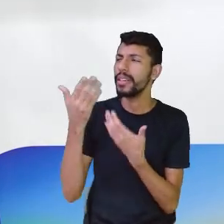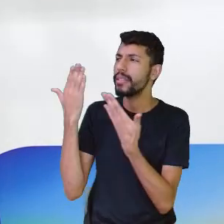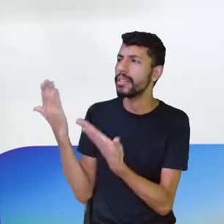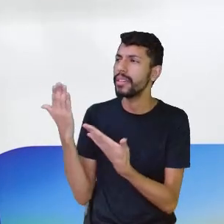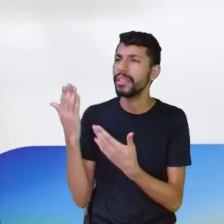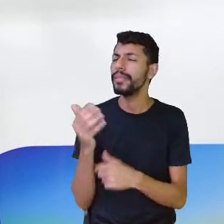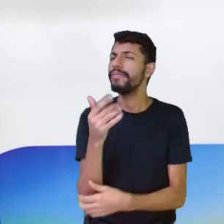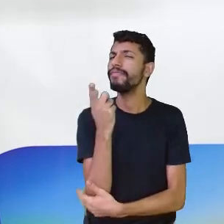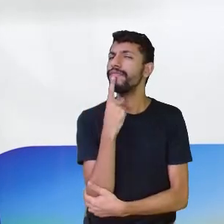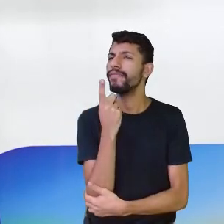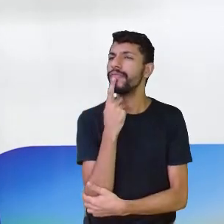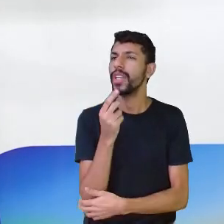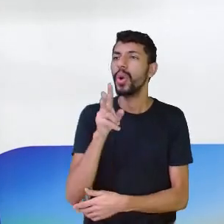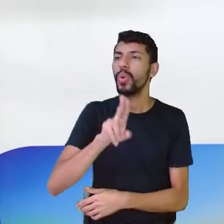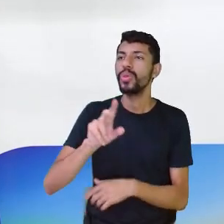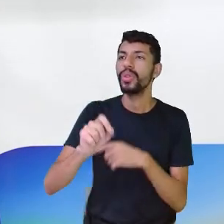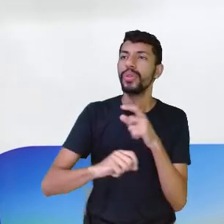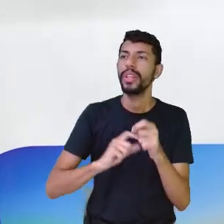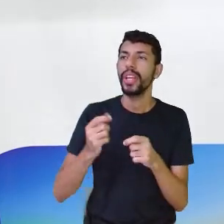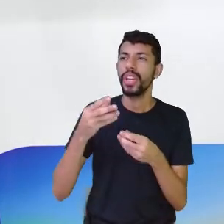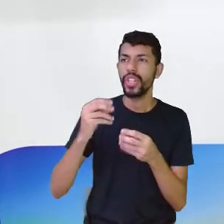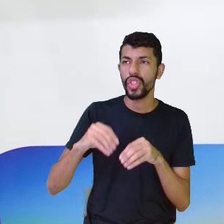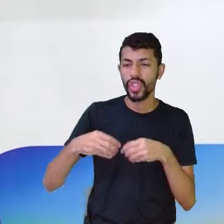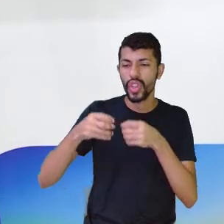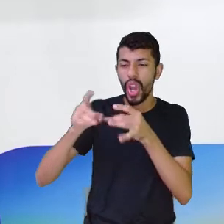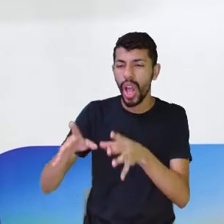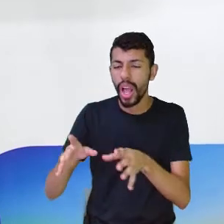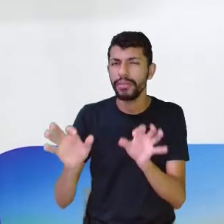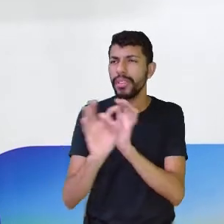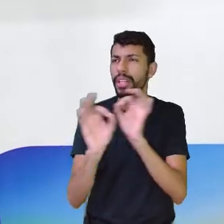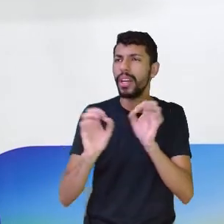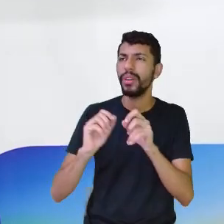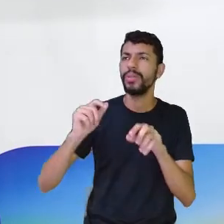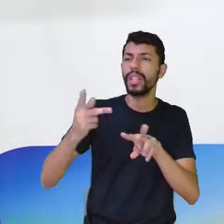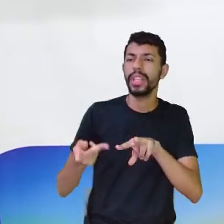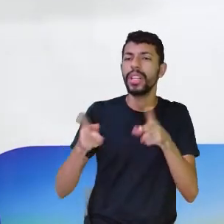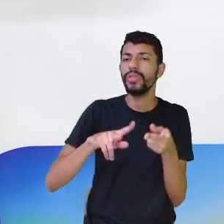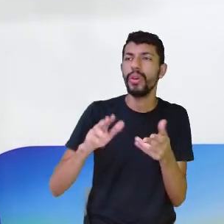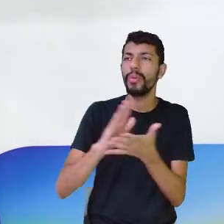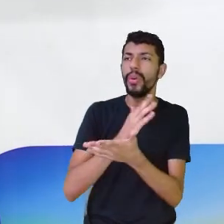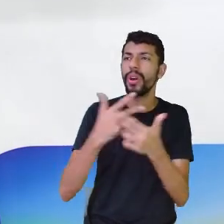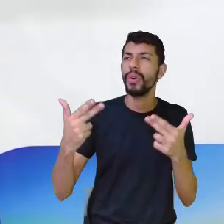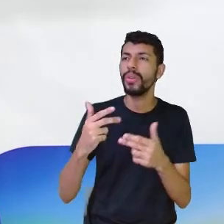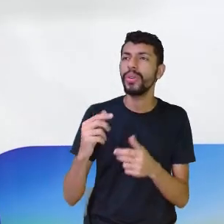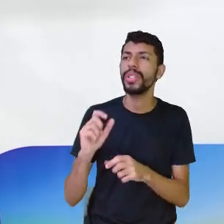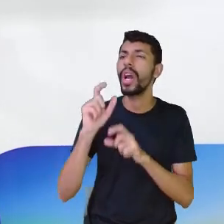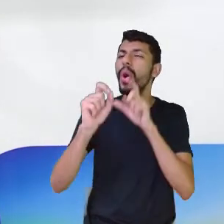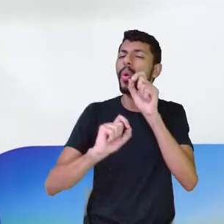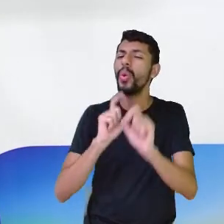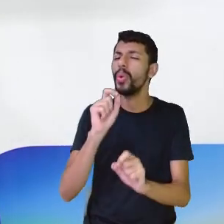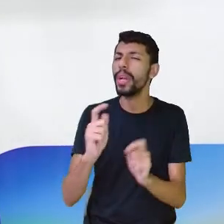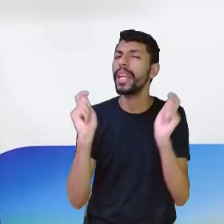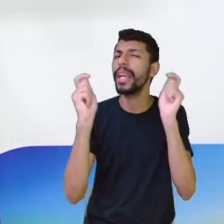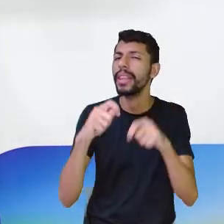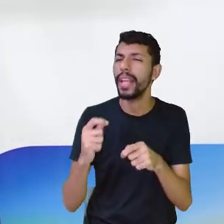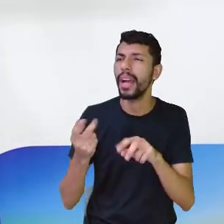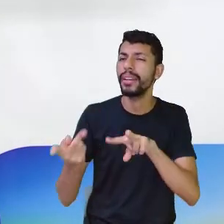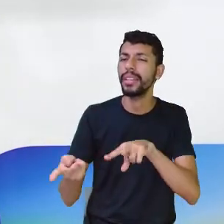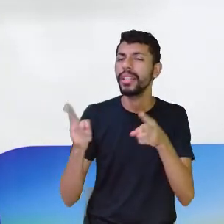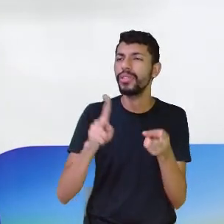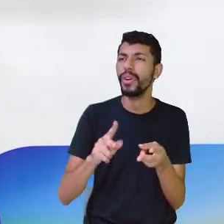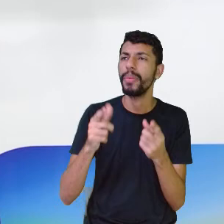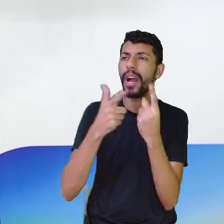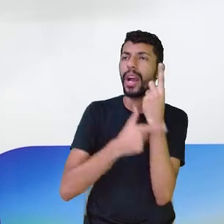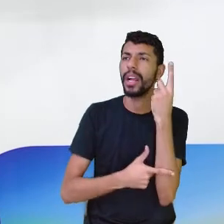pegou ali a garrafa PET, não jogou fora, transformou ela em algo? Em que a gente pode transformar, por exemplo,